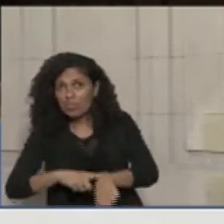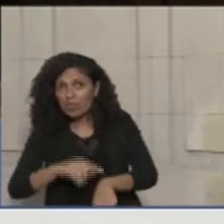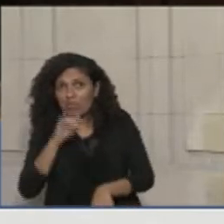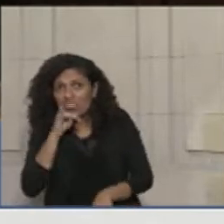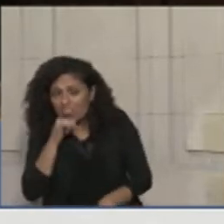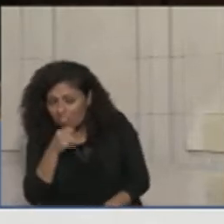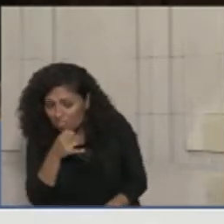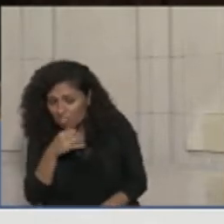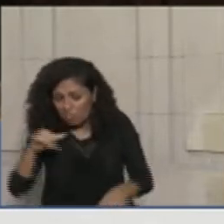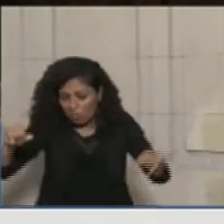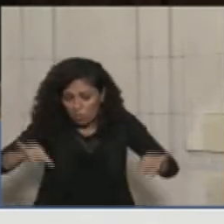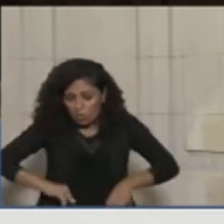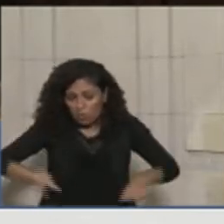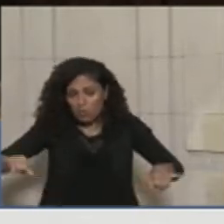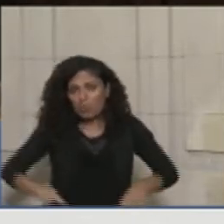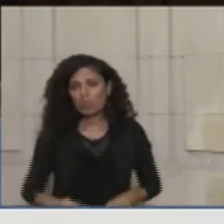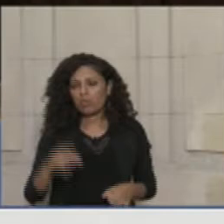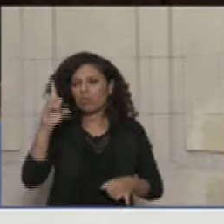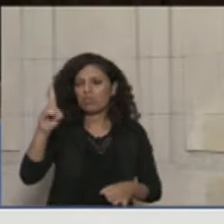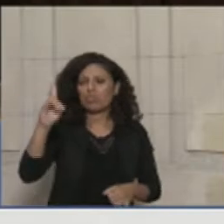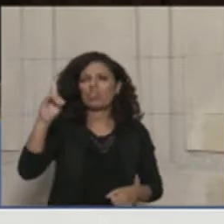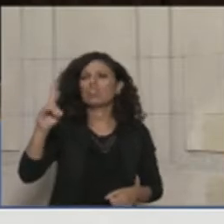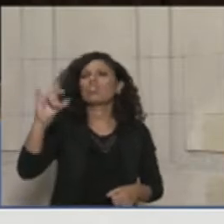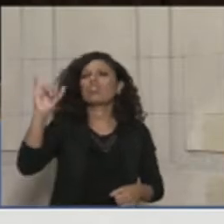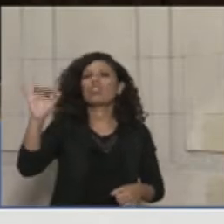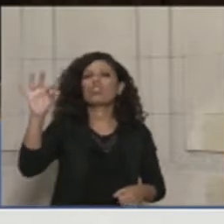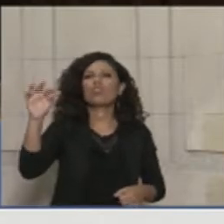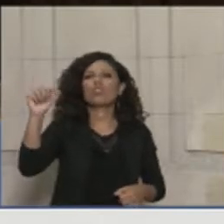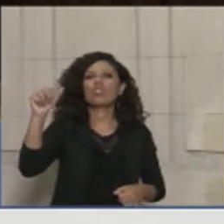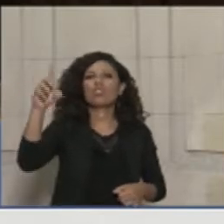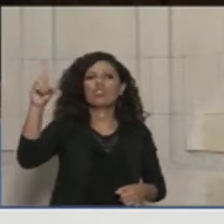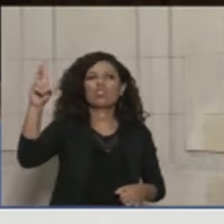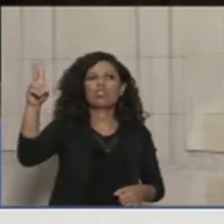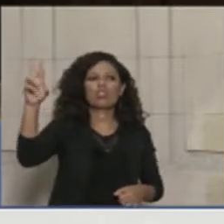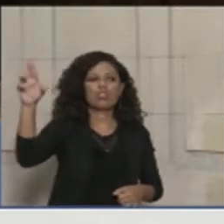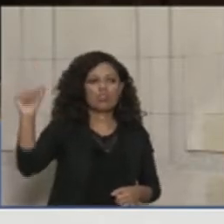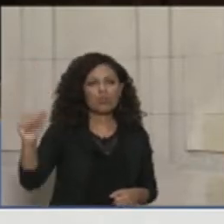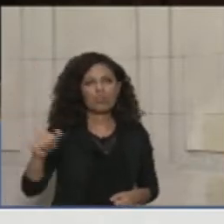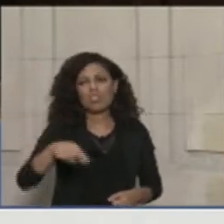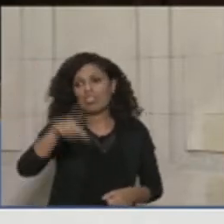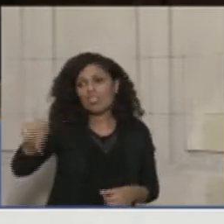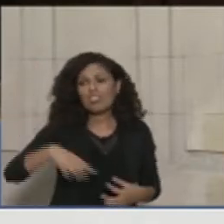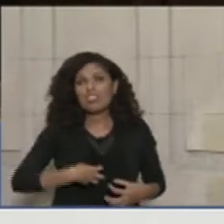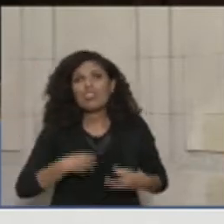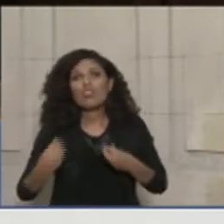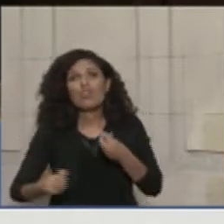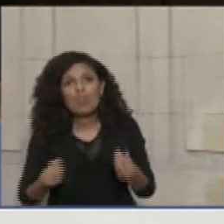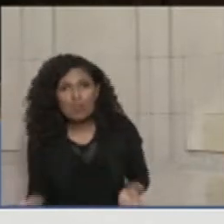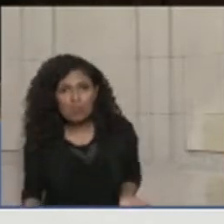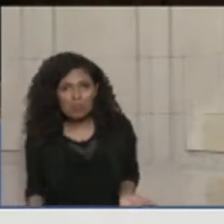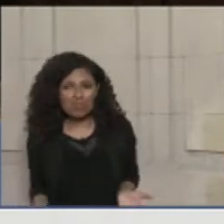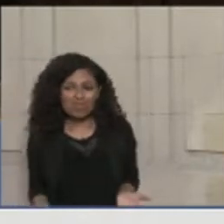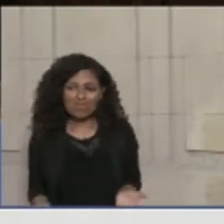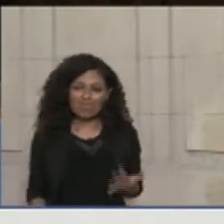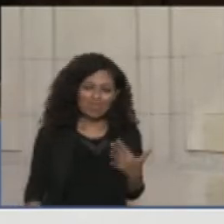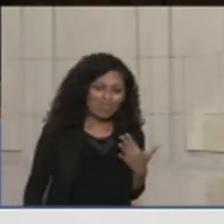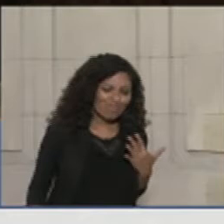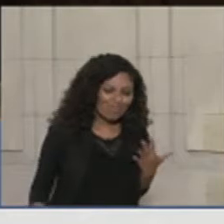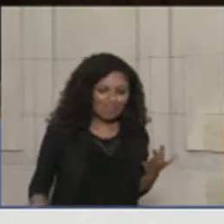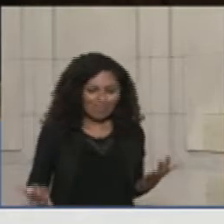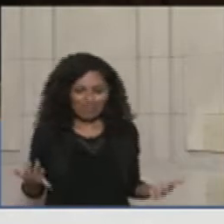ditatorial. E ficarão constrangidos de fazer uma movimentação